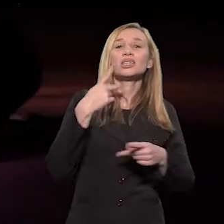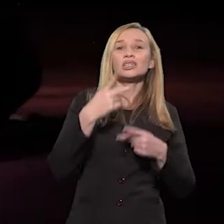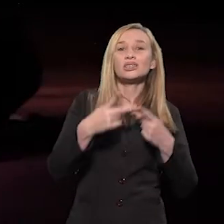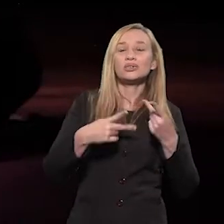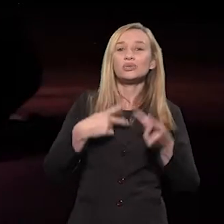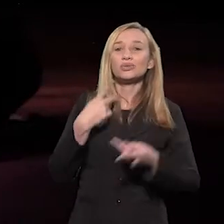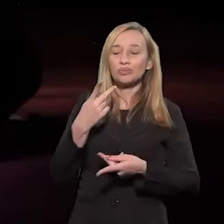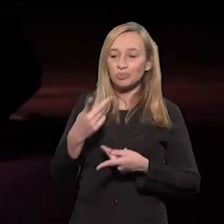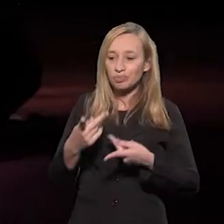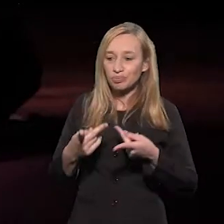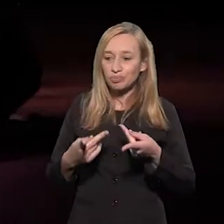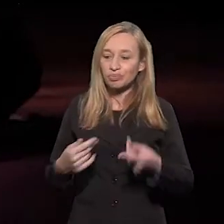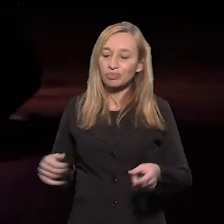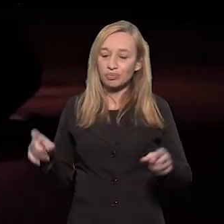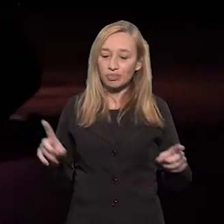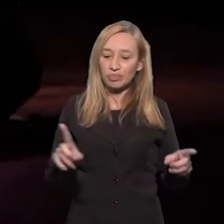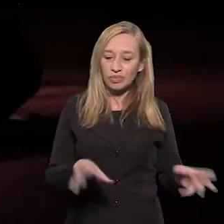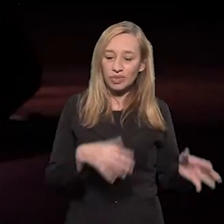de cisne.